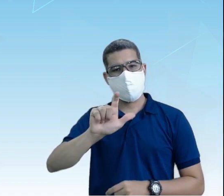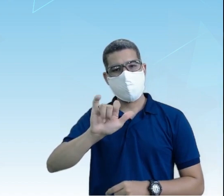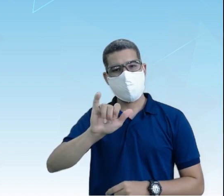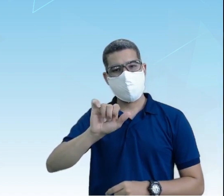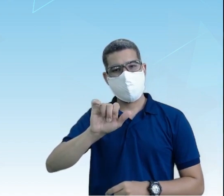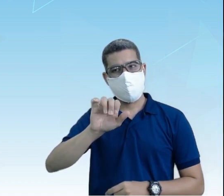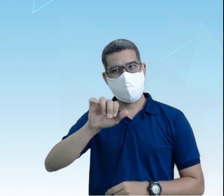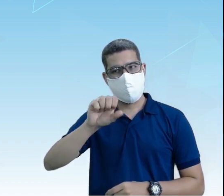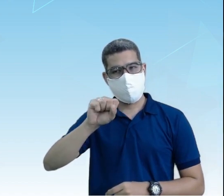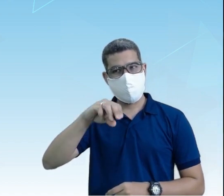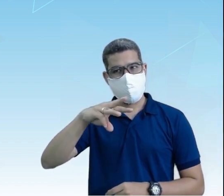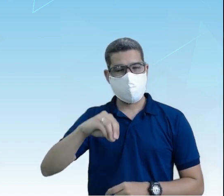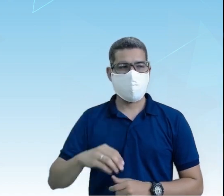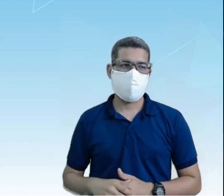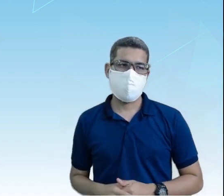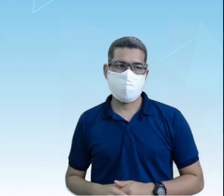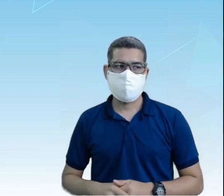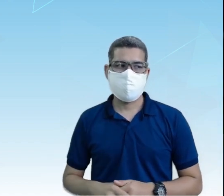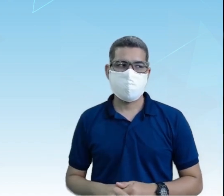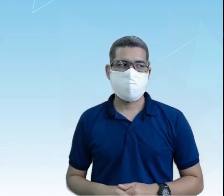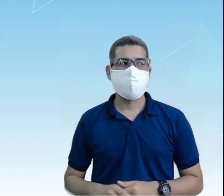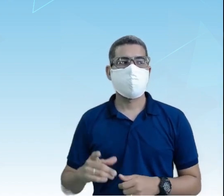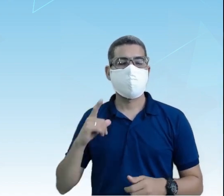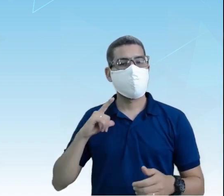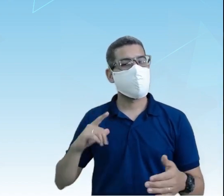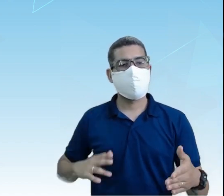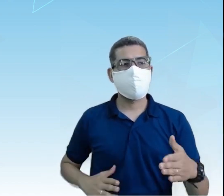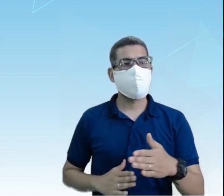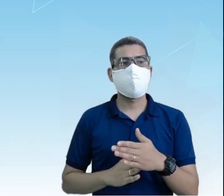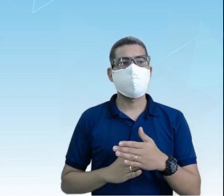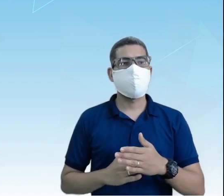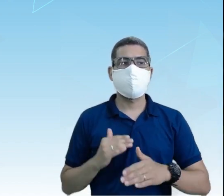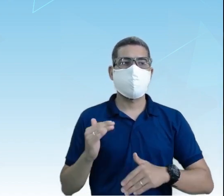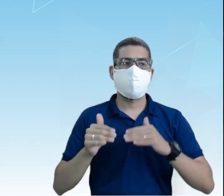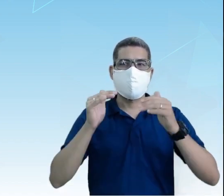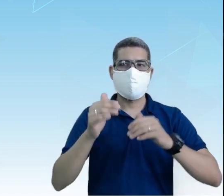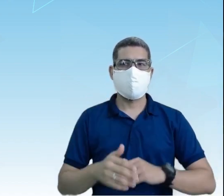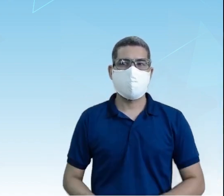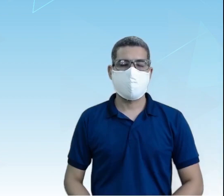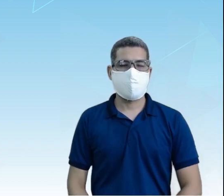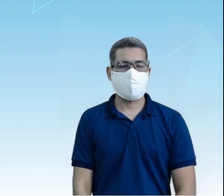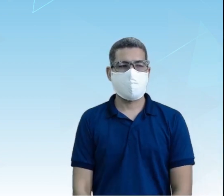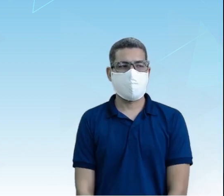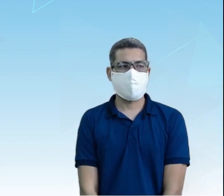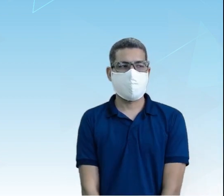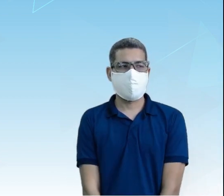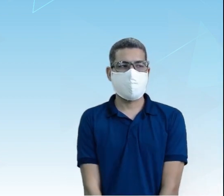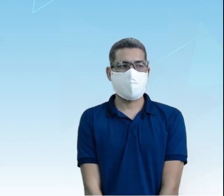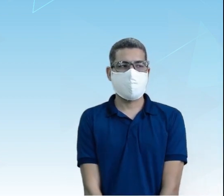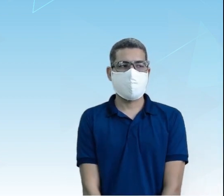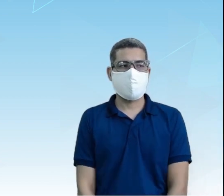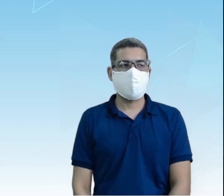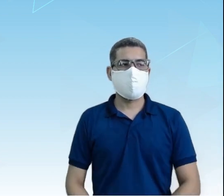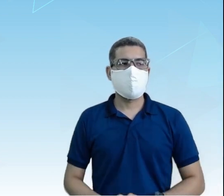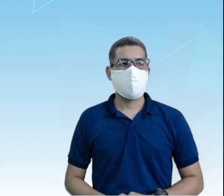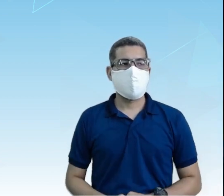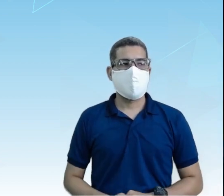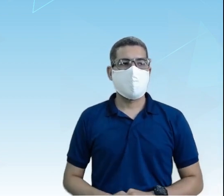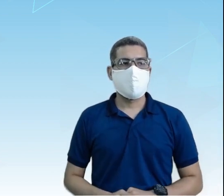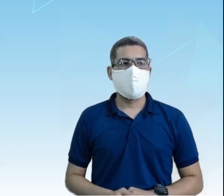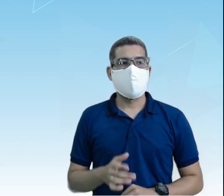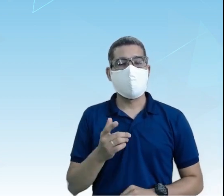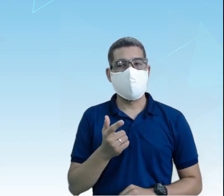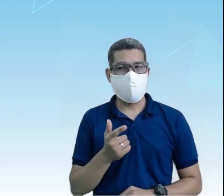vai inibir o desenvolvimento da outra. Outra competição que acontece das relações